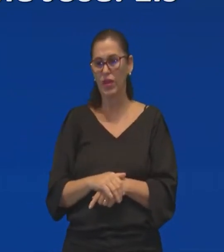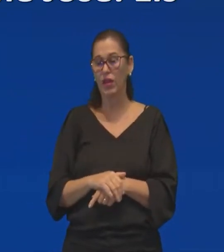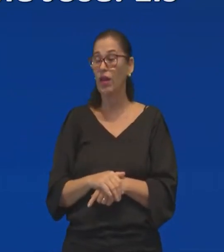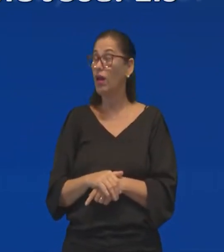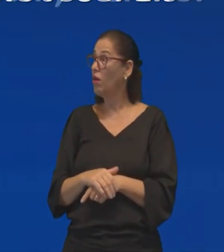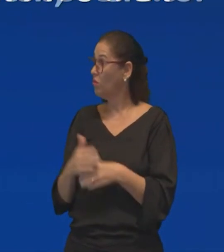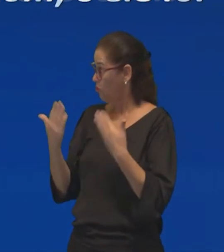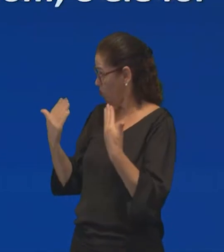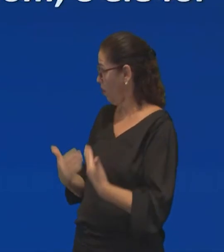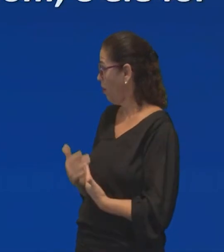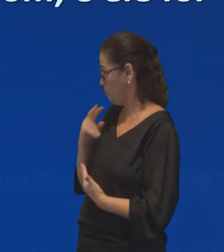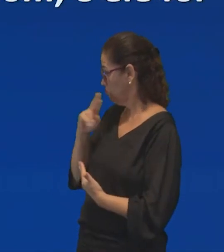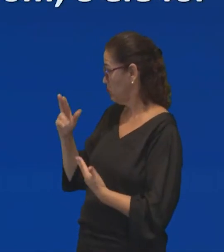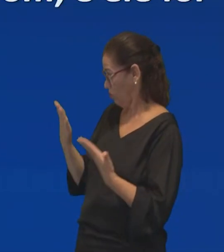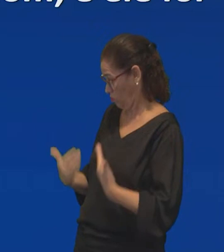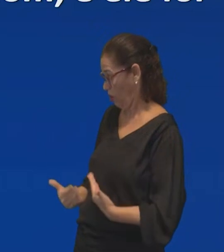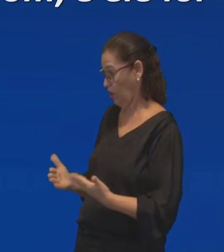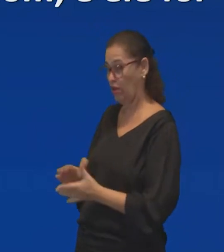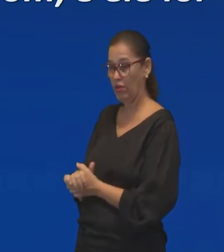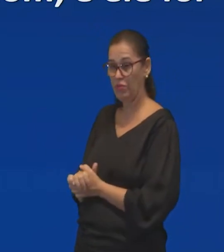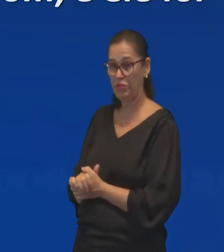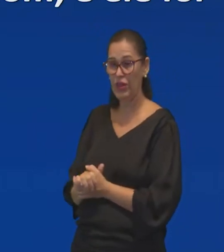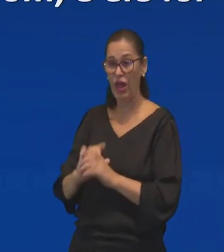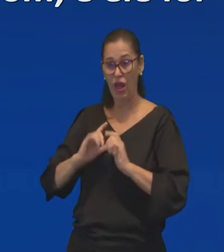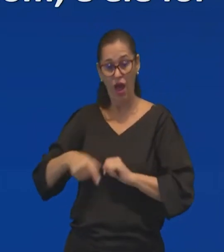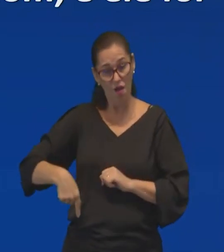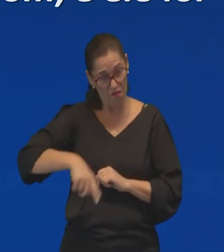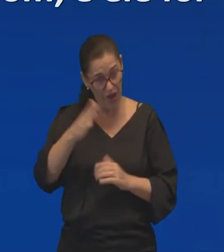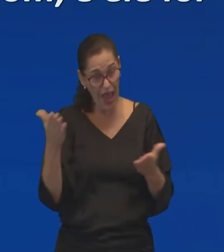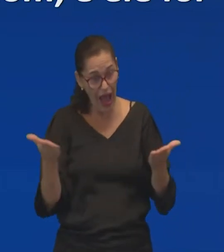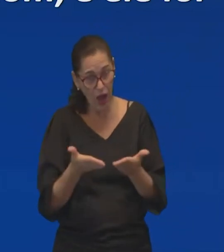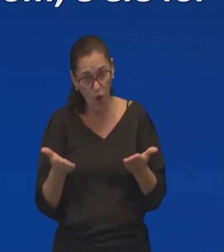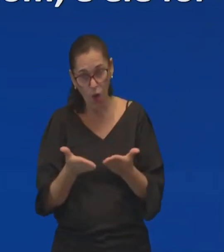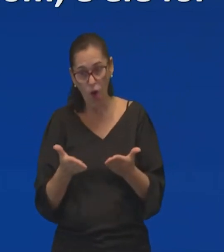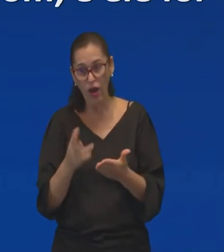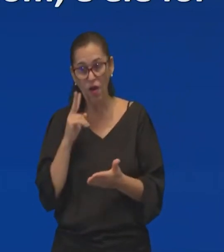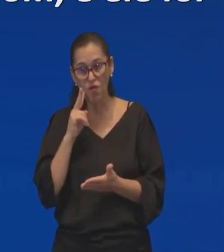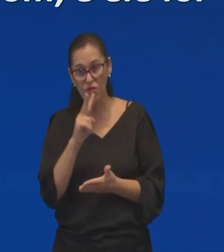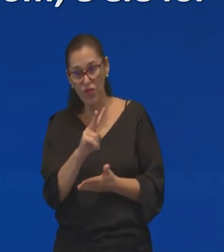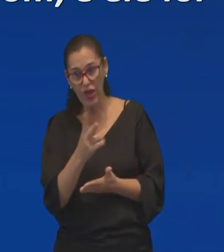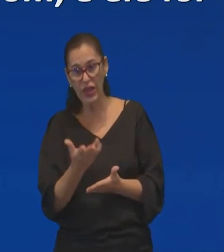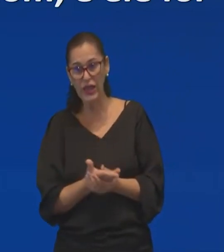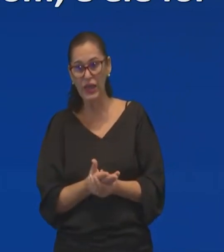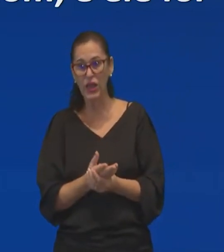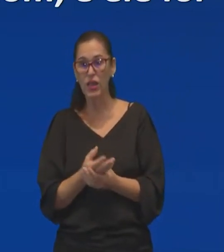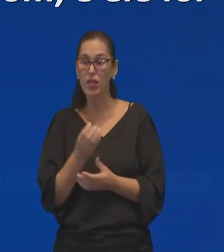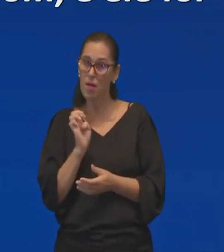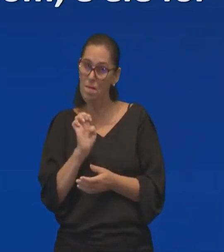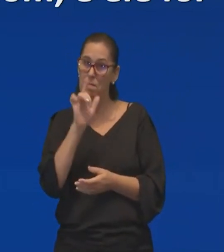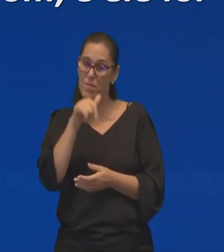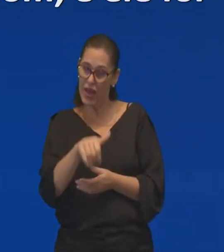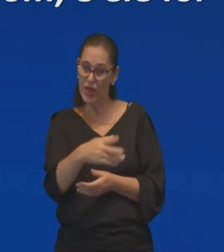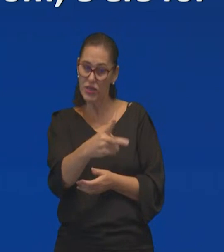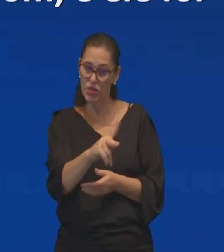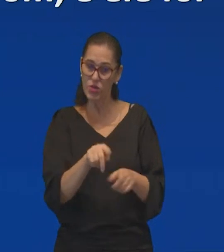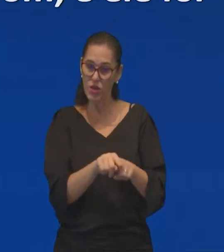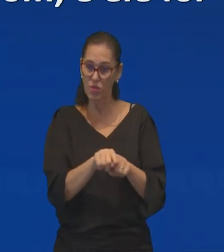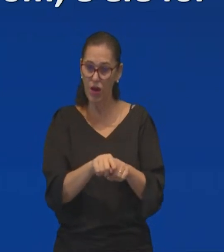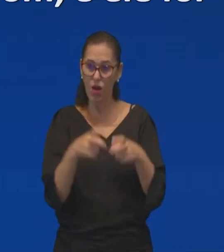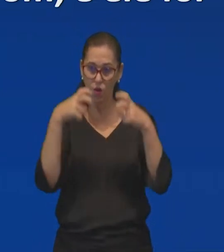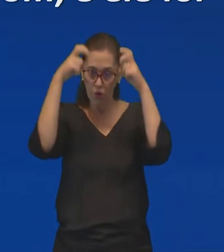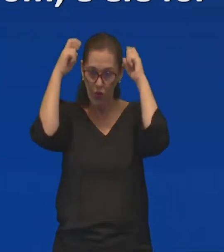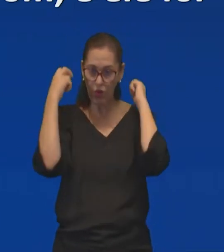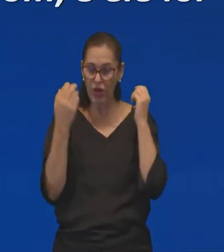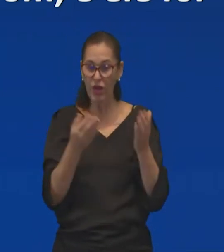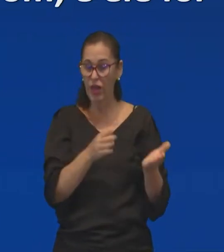eis-me aqui. Disse-lhe Israel: vai agora e vê se vão bem teus irmãos e o rebanho, e